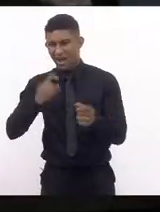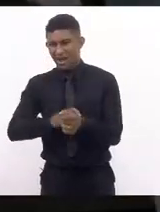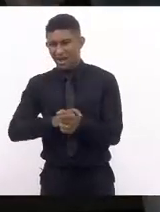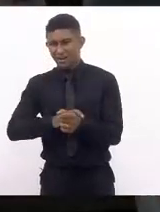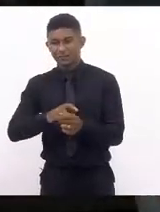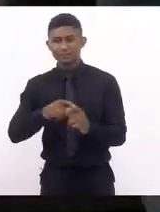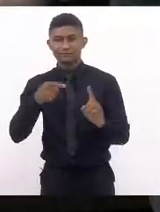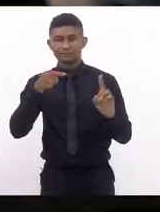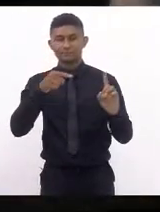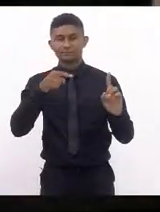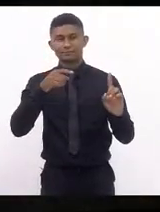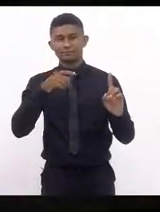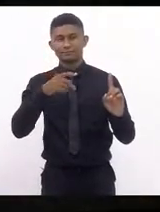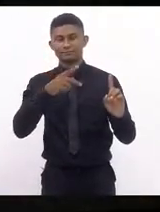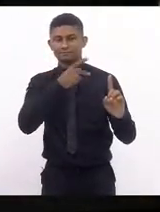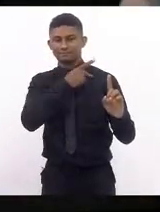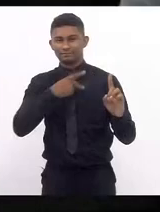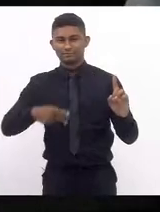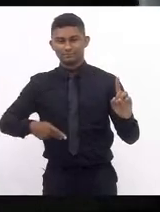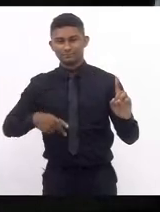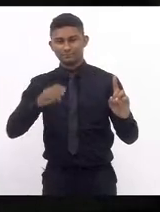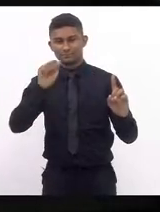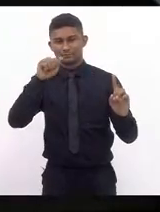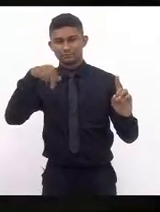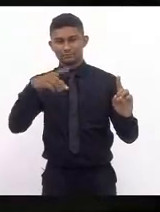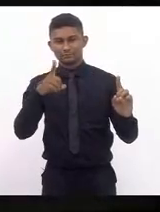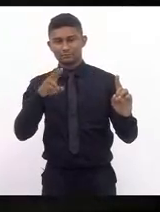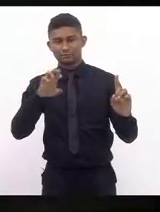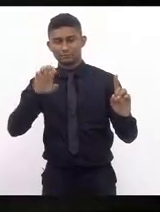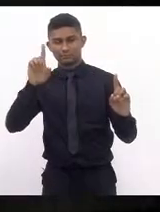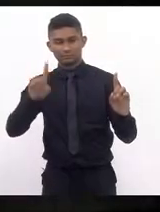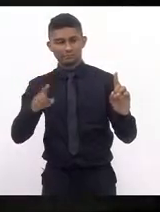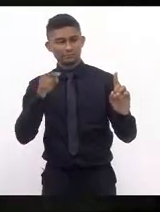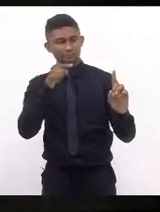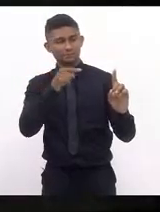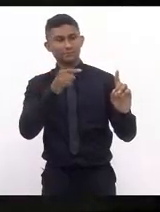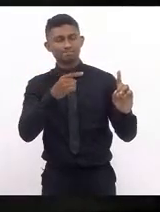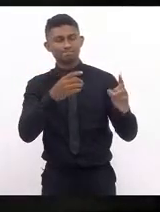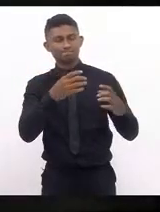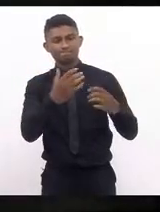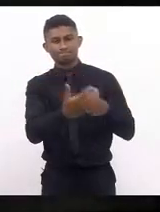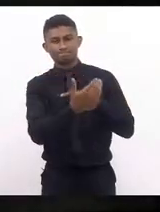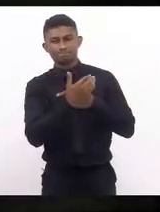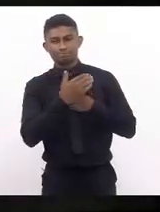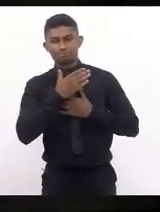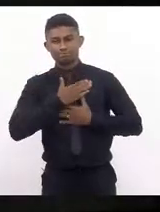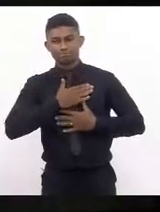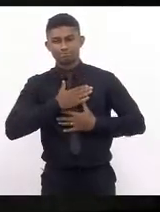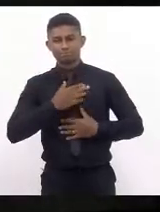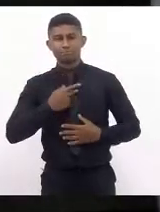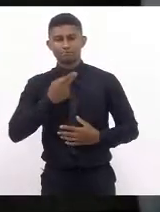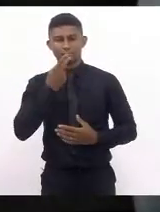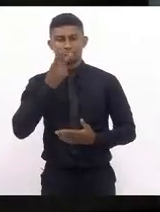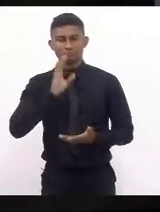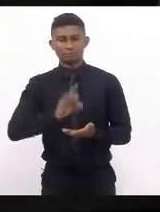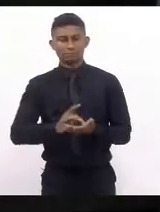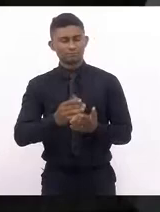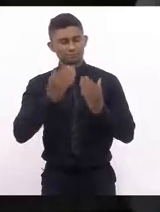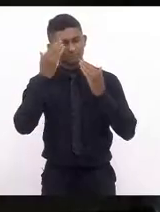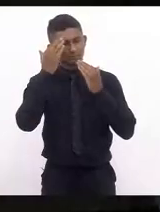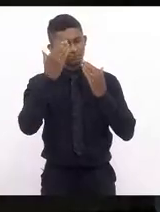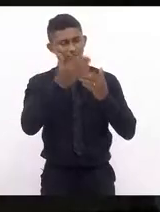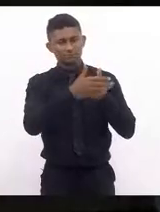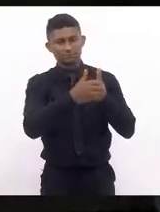com ele por causa um Graciano meu presidente né a única que eu que me deixa Tranquilo então sem o presidente só os verdade aqui Obrigada pelo seu carinho